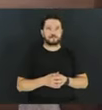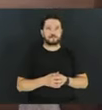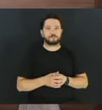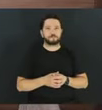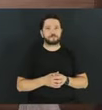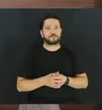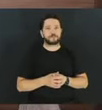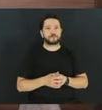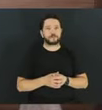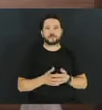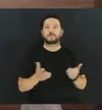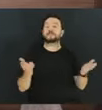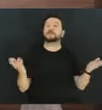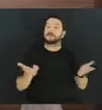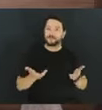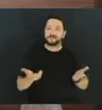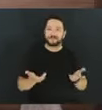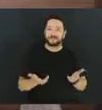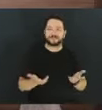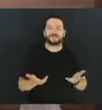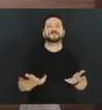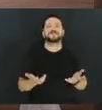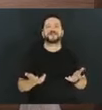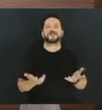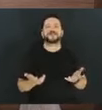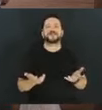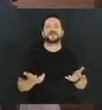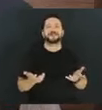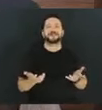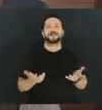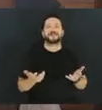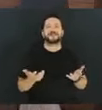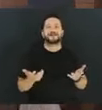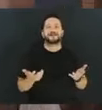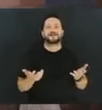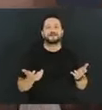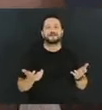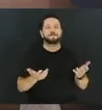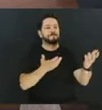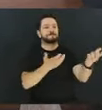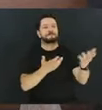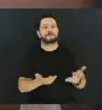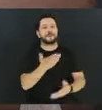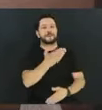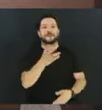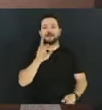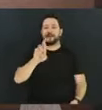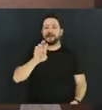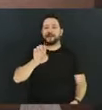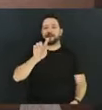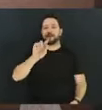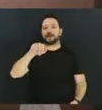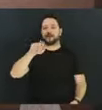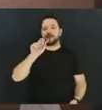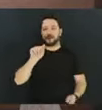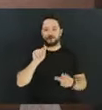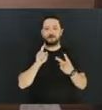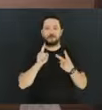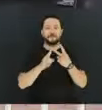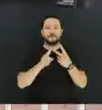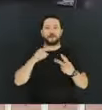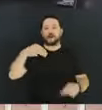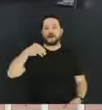Registro, então, a presença da senhora Regina Ribas, da Pastoral da Pessoa Idosa, também da senhora Maria do Rocio, da Pastoral da